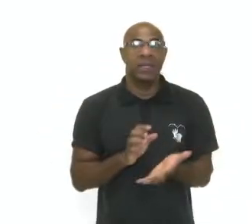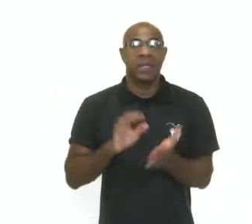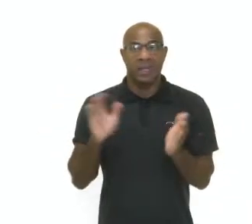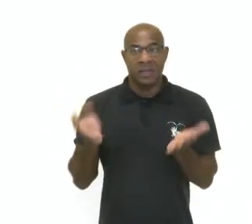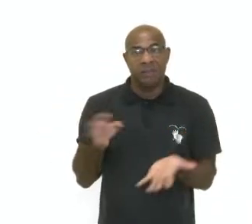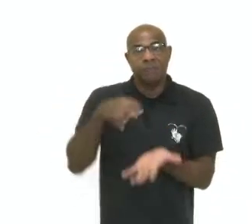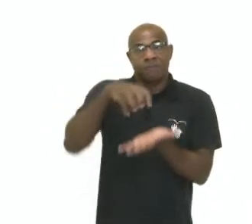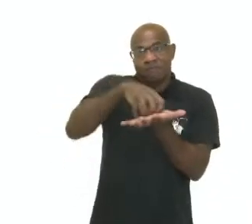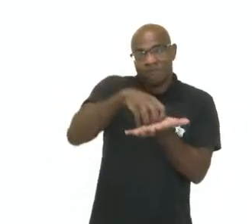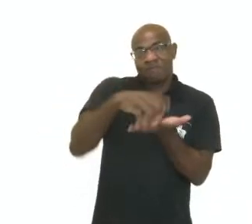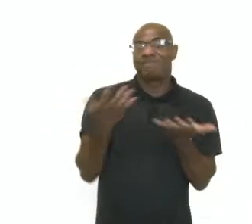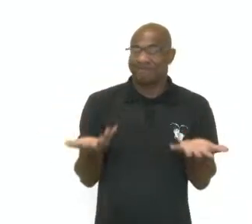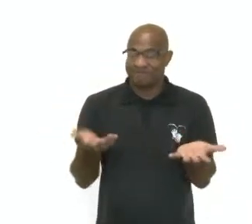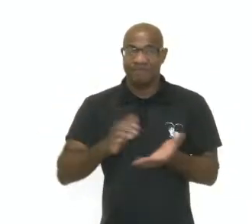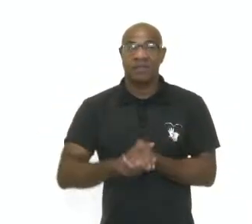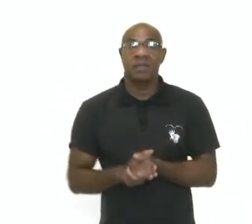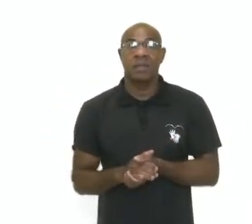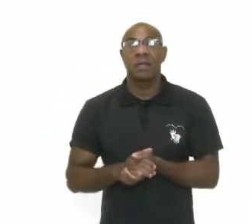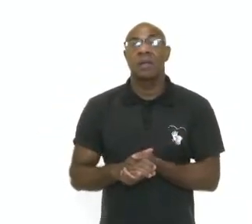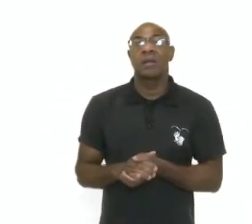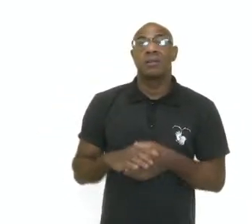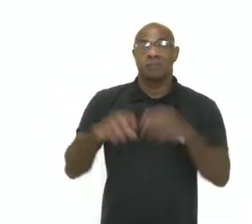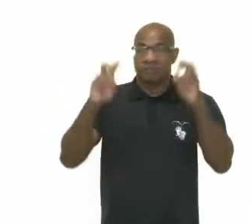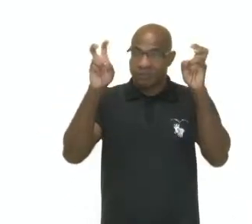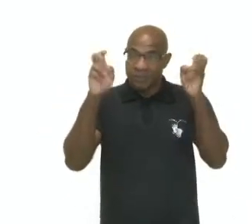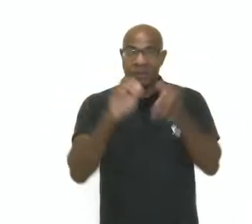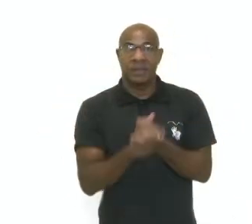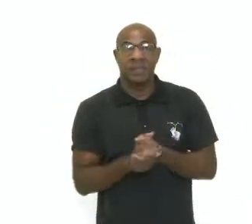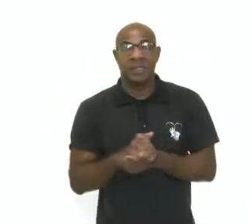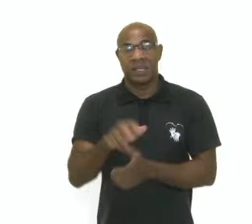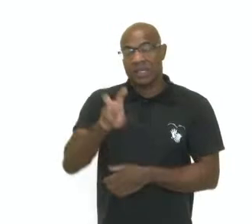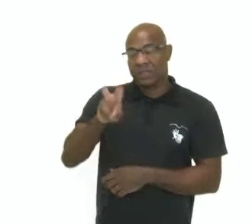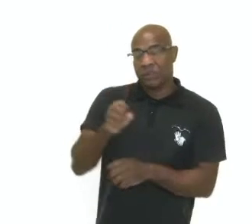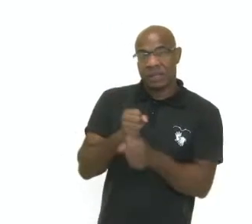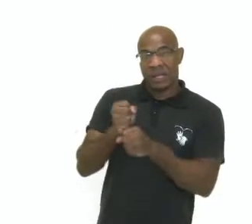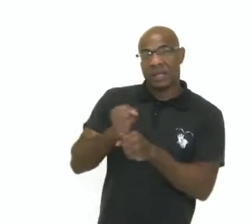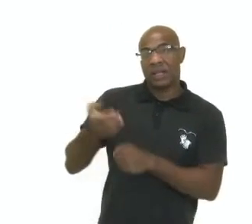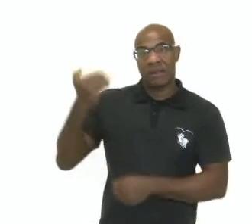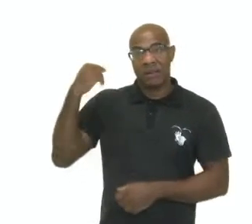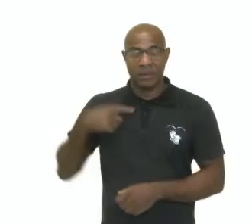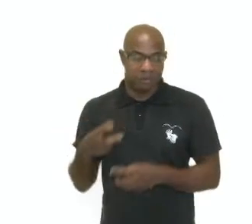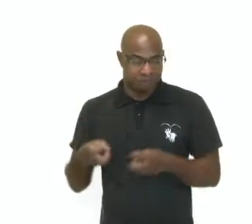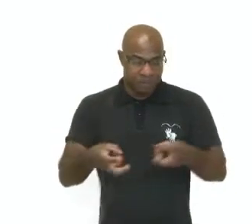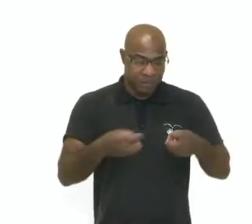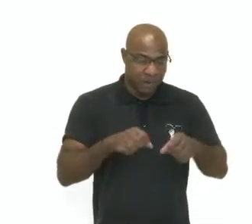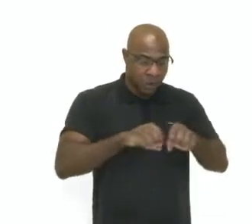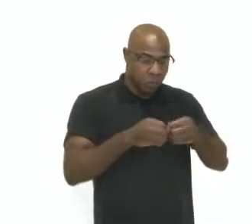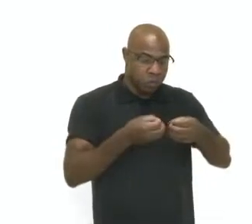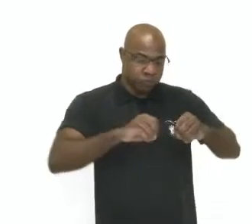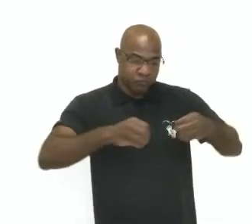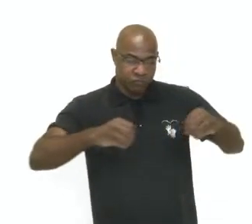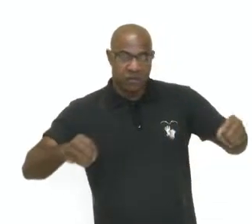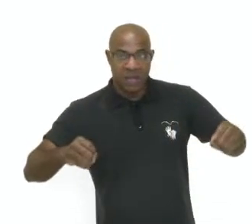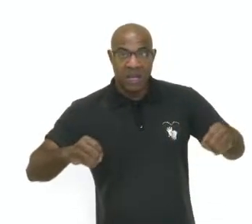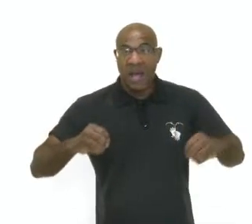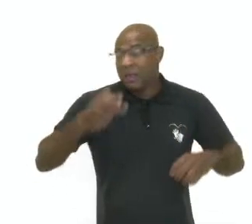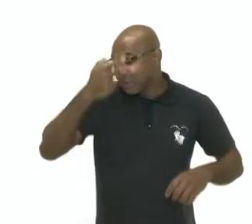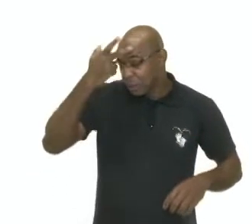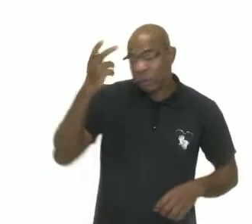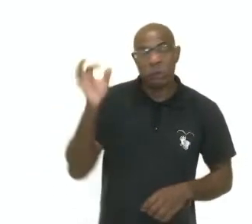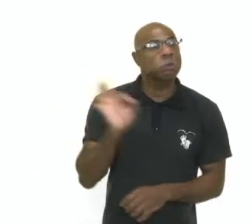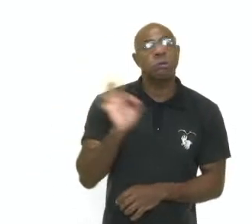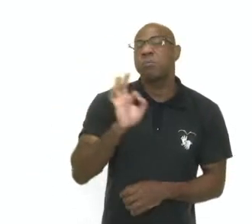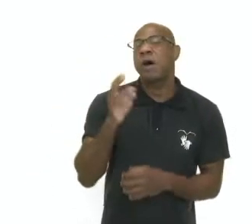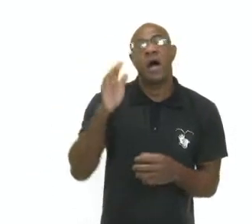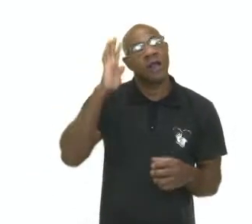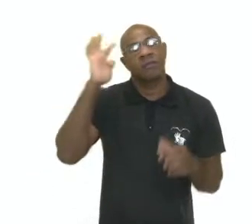aspas. 50 anos atrás, quando comecei a explorar o oceano, ninguém imaginava que pudéssemos fazer